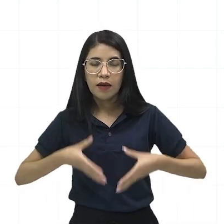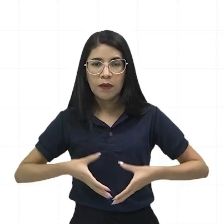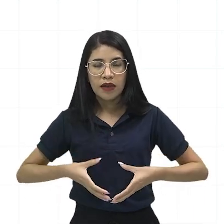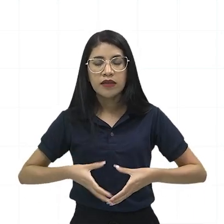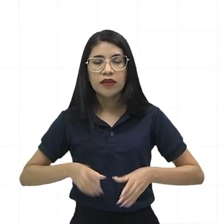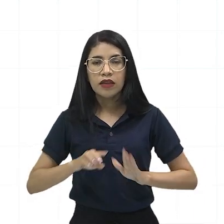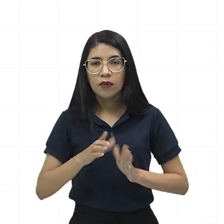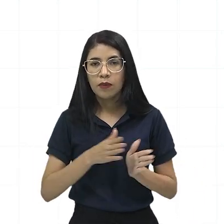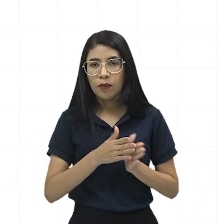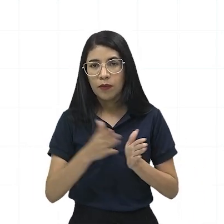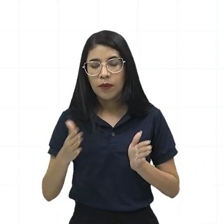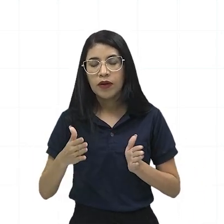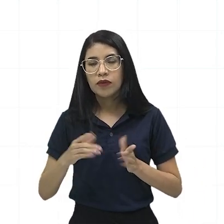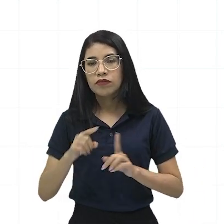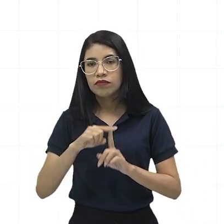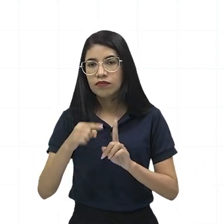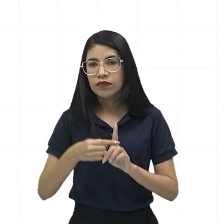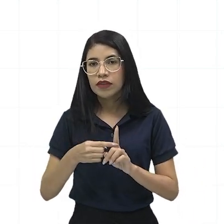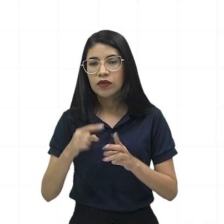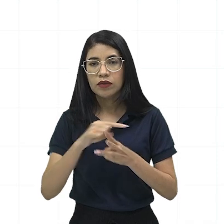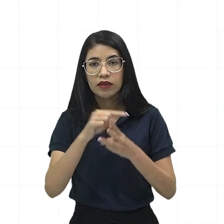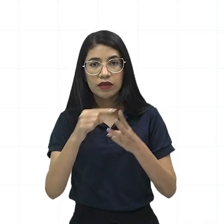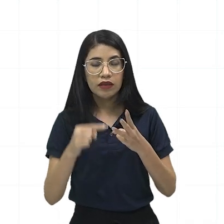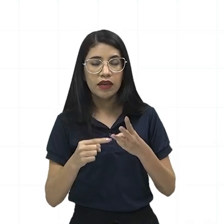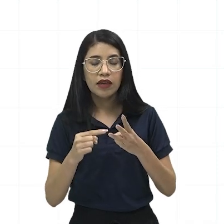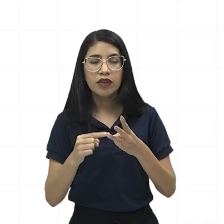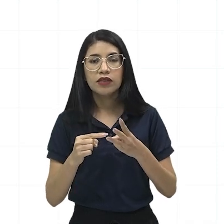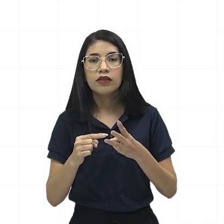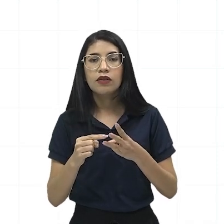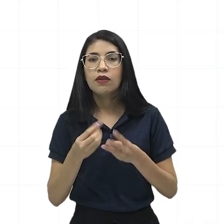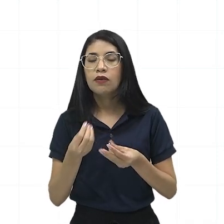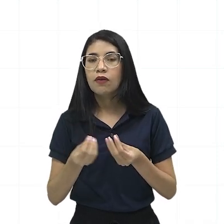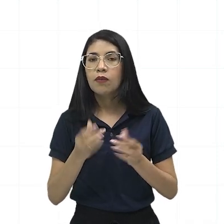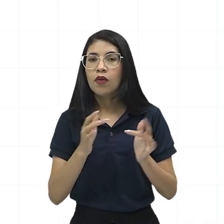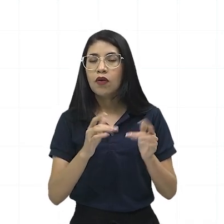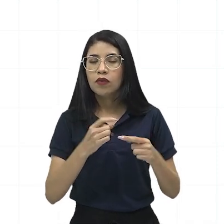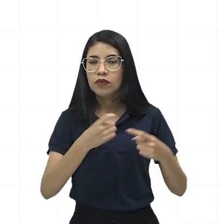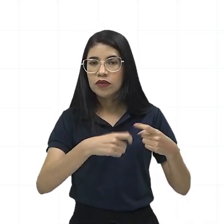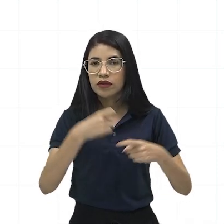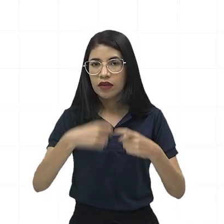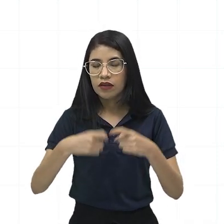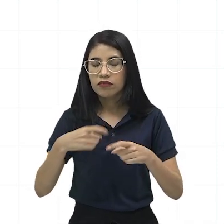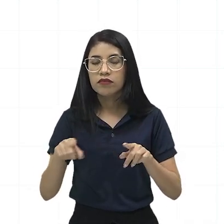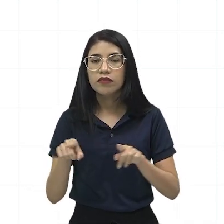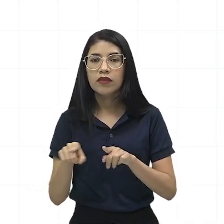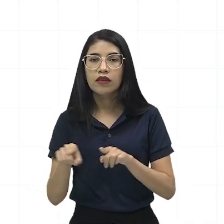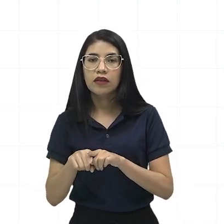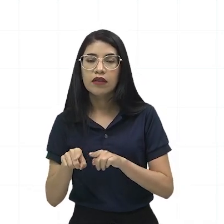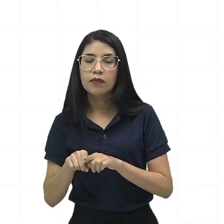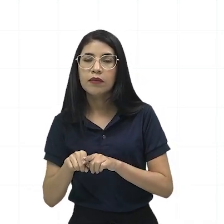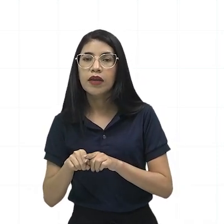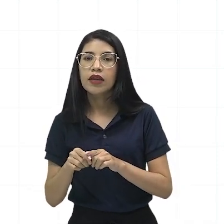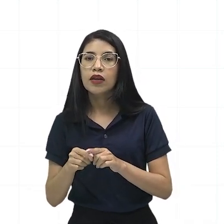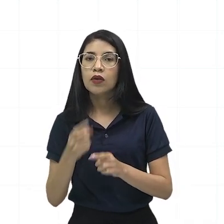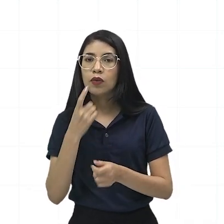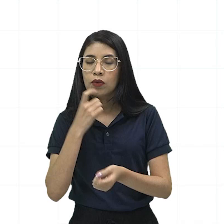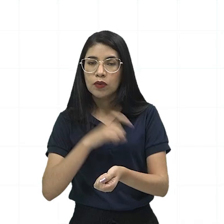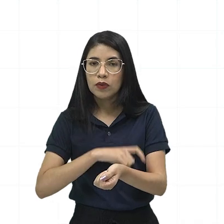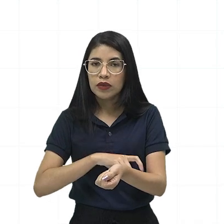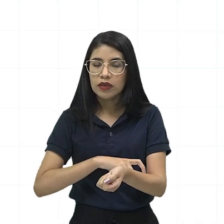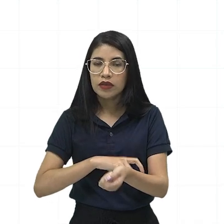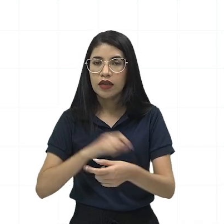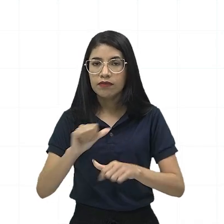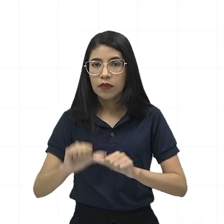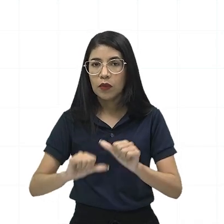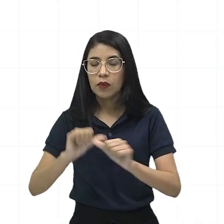gestação. Então, nós temos aí 3 possíveis causas, né? Através do contato sexual, através da transfusão sanguínea